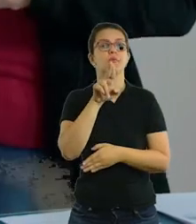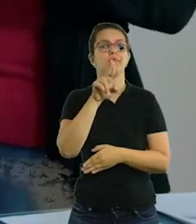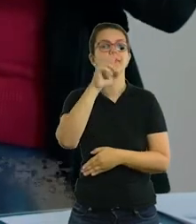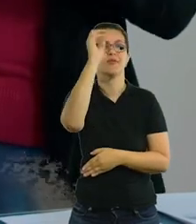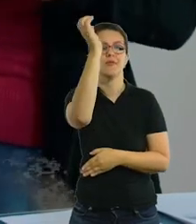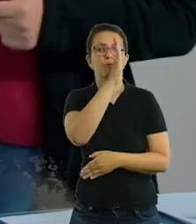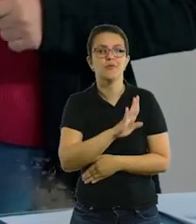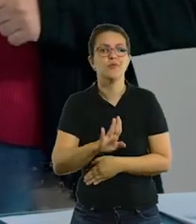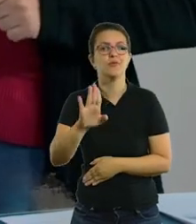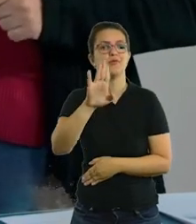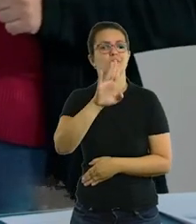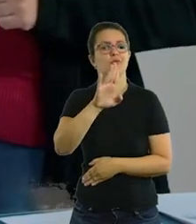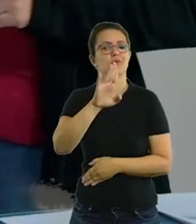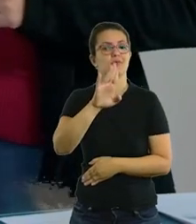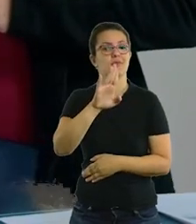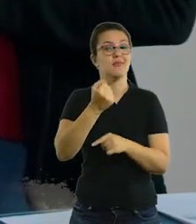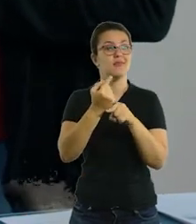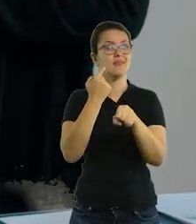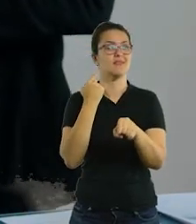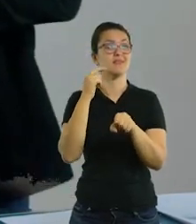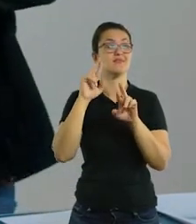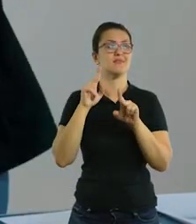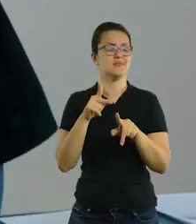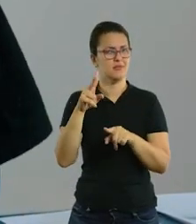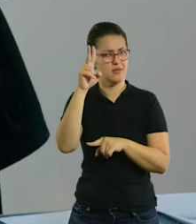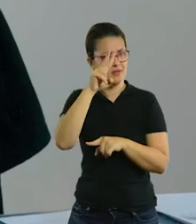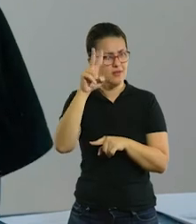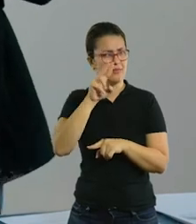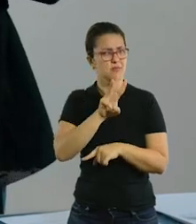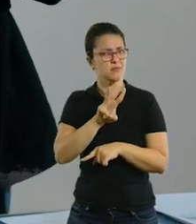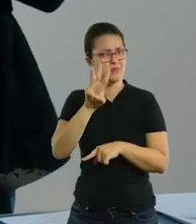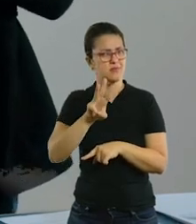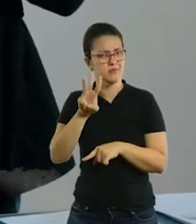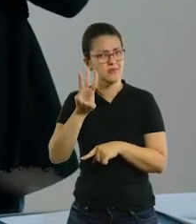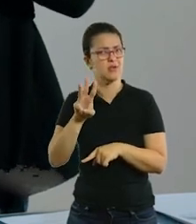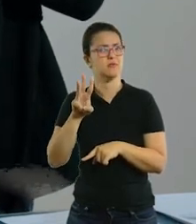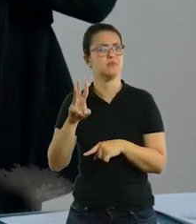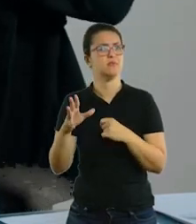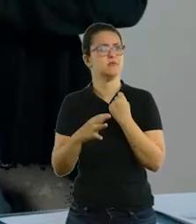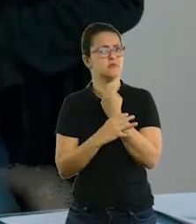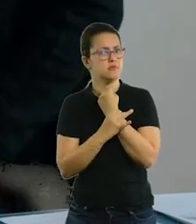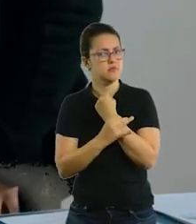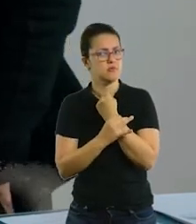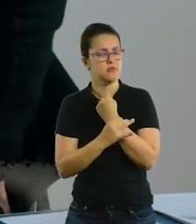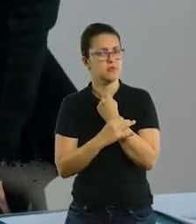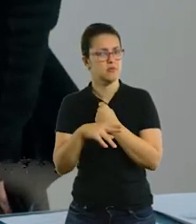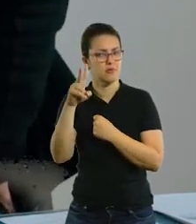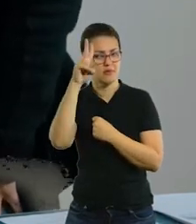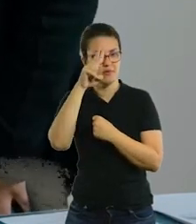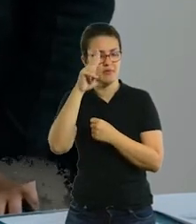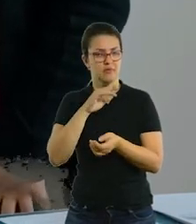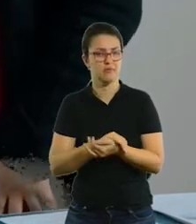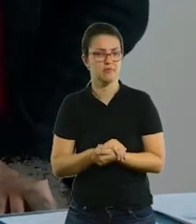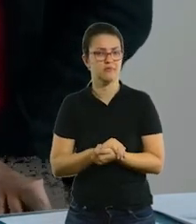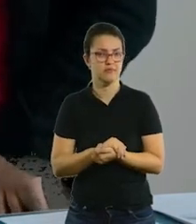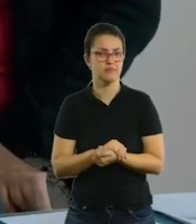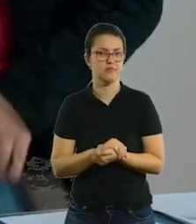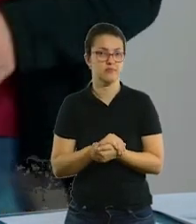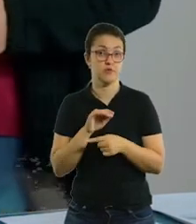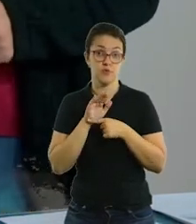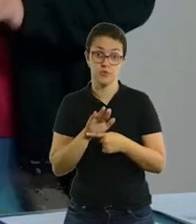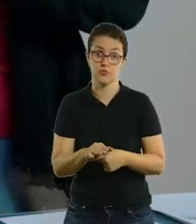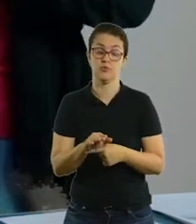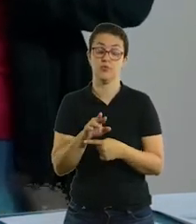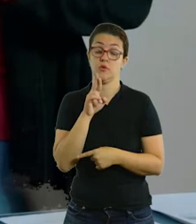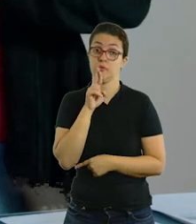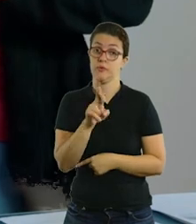deram ao Brasil logo que chegaram, tá? Lembra que eu falei das fontes seguras para a gente pesquisar? Então aqui tem um link que vai ajudar